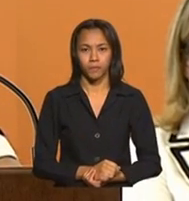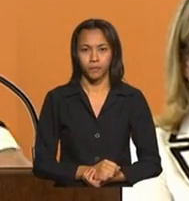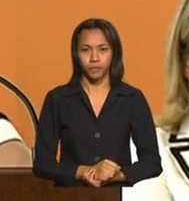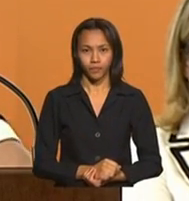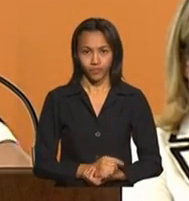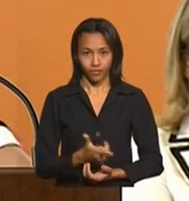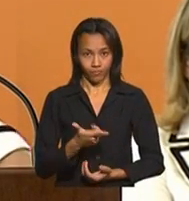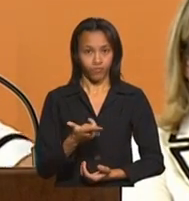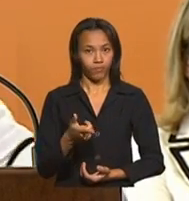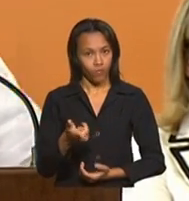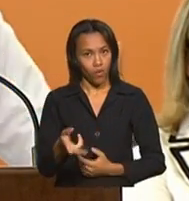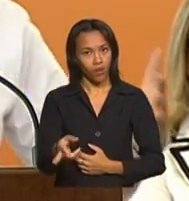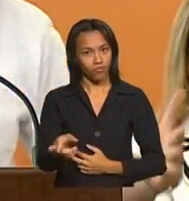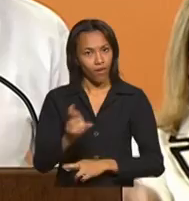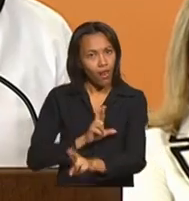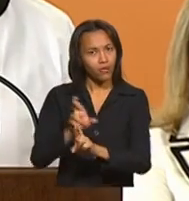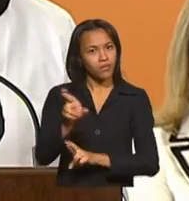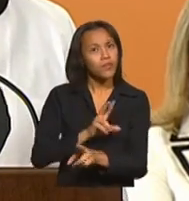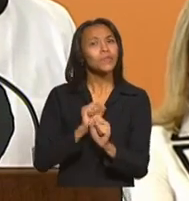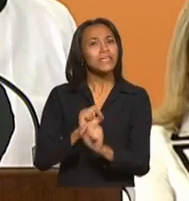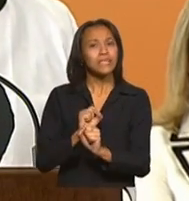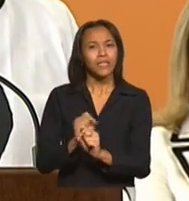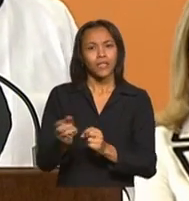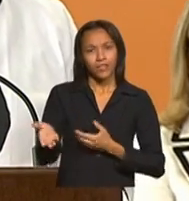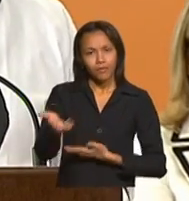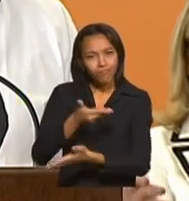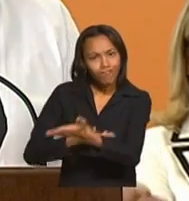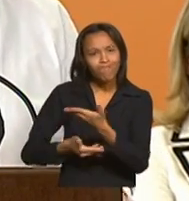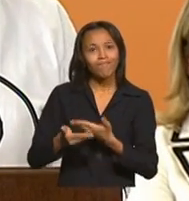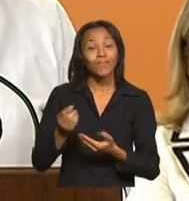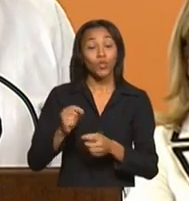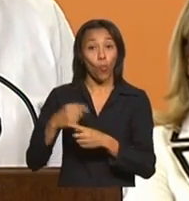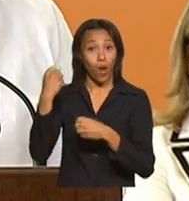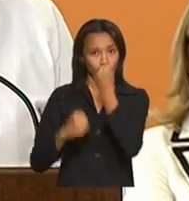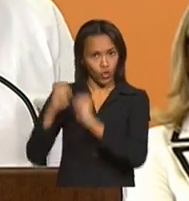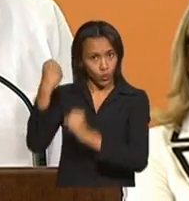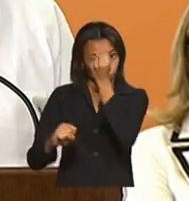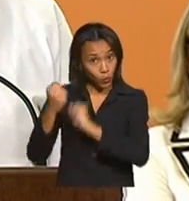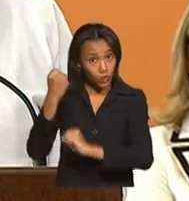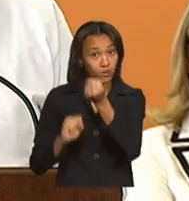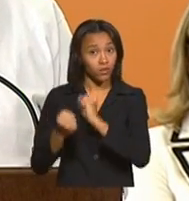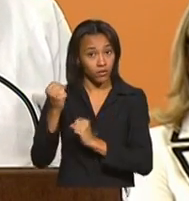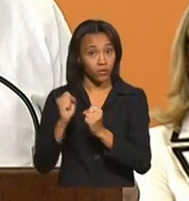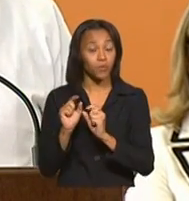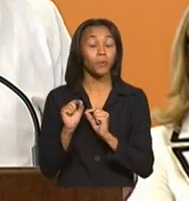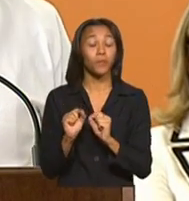numa relação muito cooperativa com a indústria, procurar